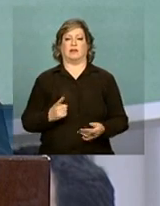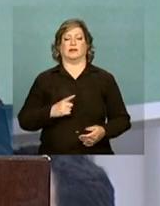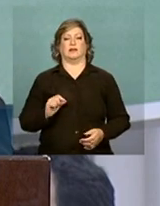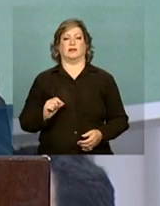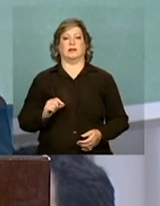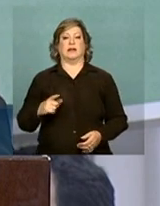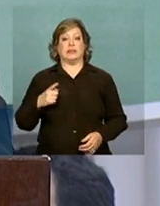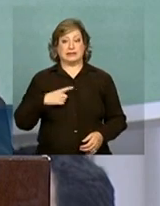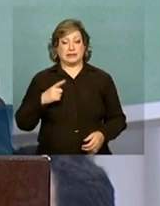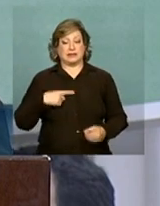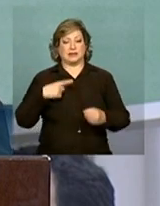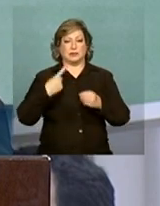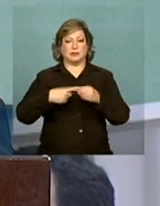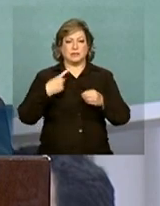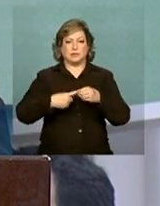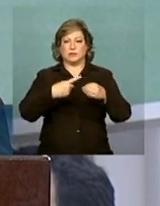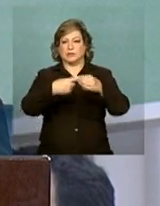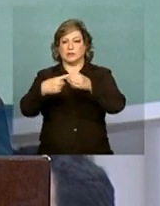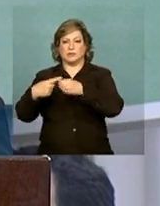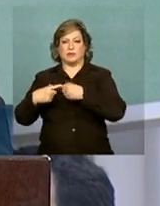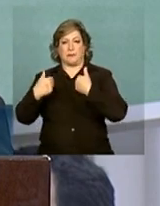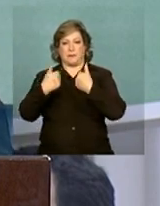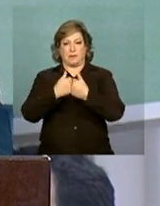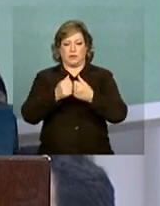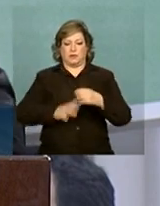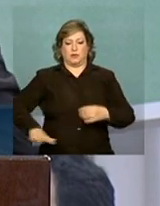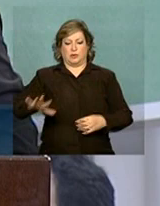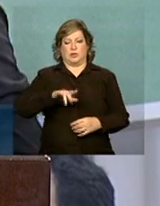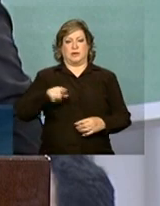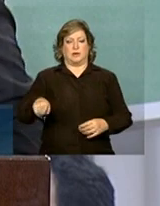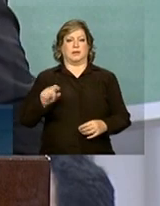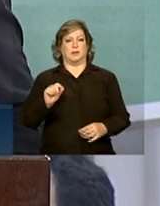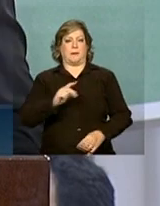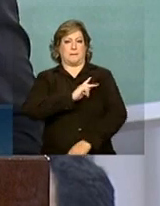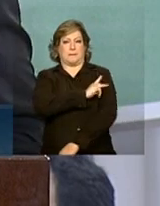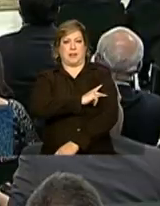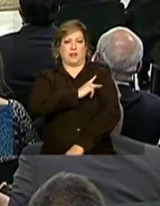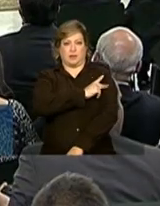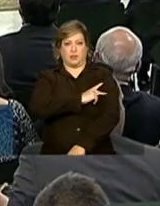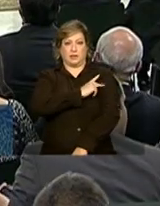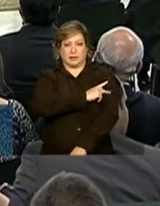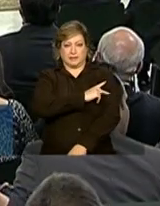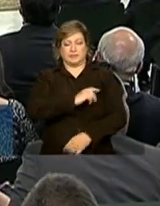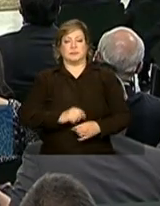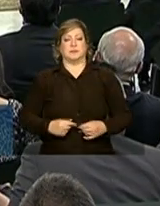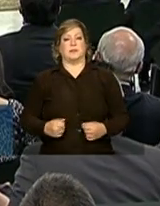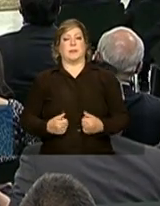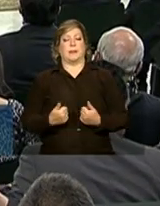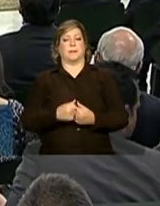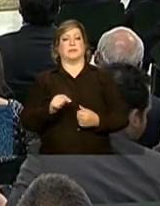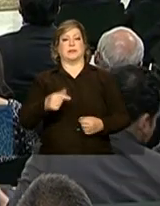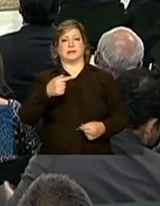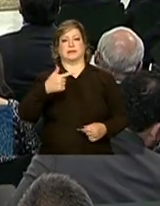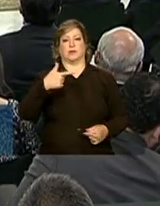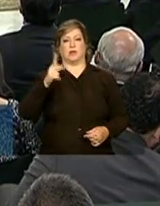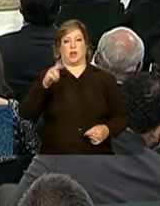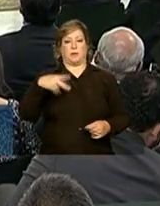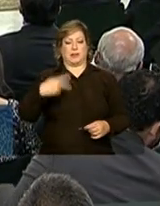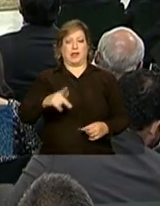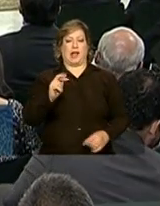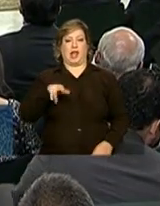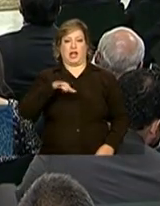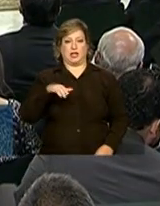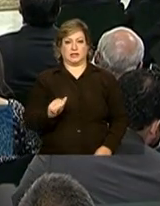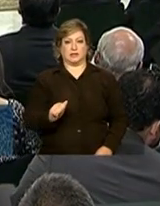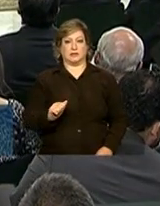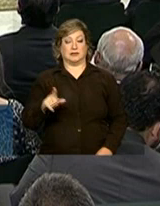de Ibuguaçu, Ubatuba, que fica na fronteira do Piauí, a 72 quilômetros de distância de Granja. No verão, aliás, no